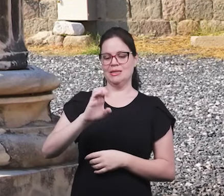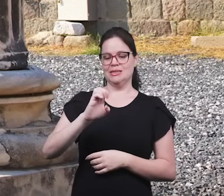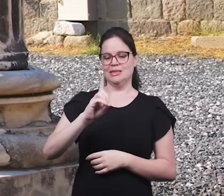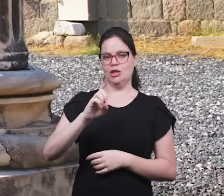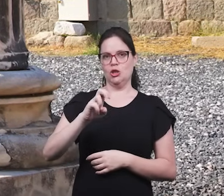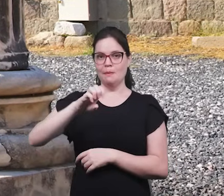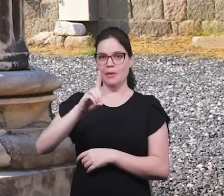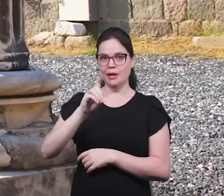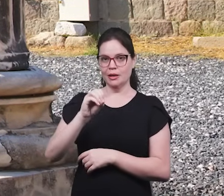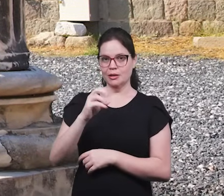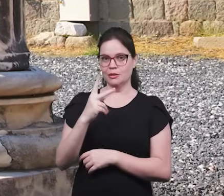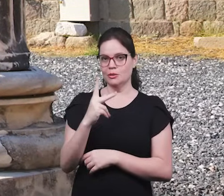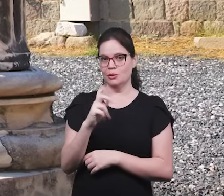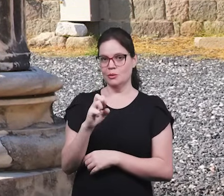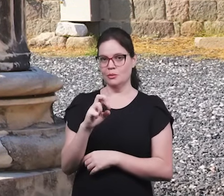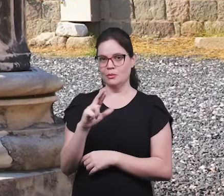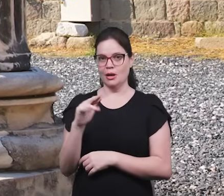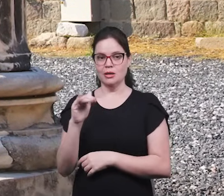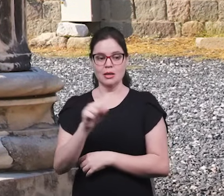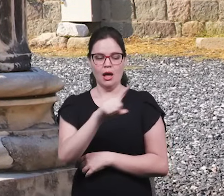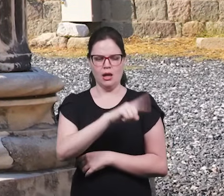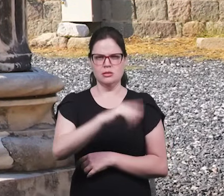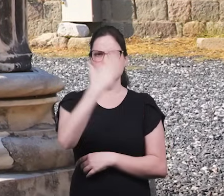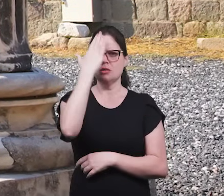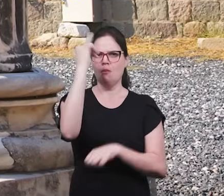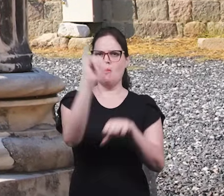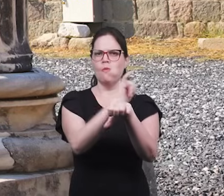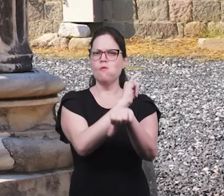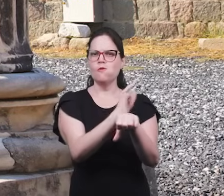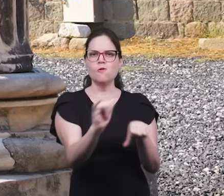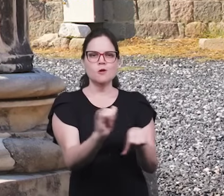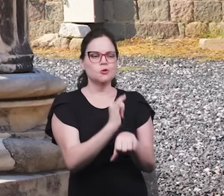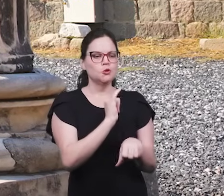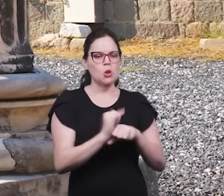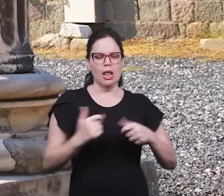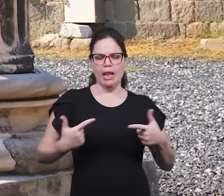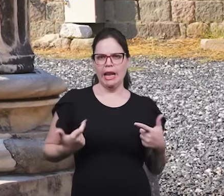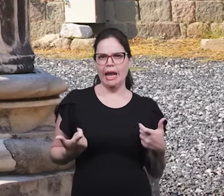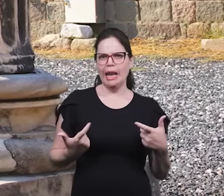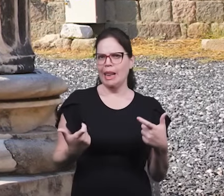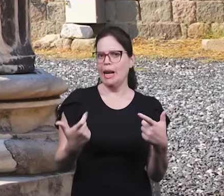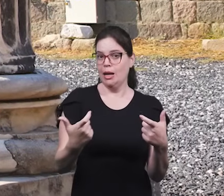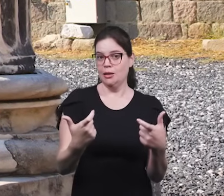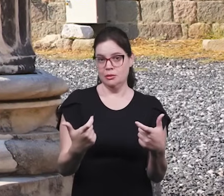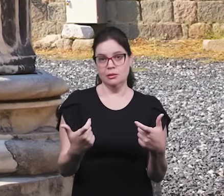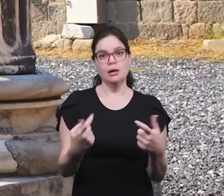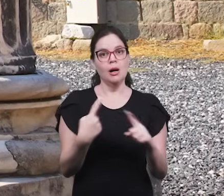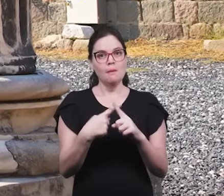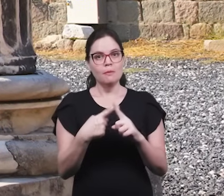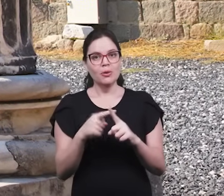da guerra, né? Então, eles eram extraordinários. Tanto que eles, para derrubar